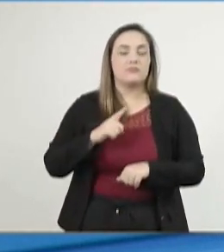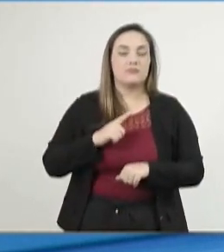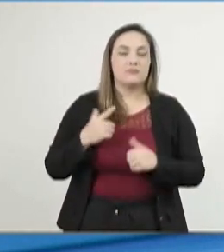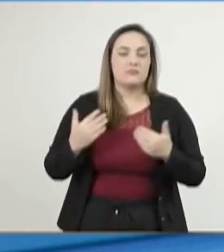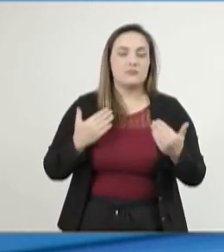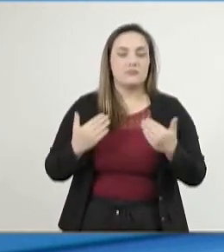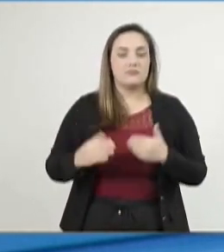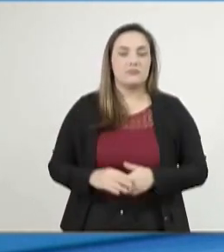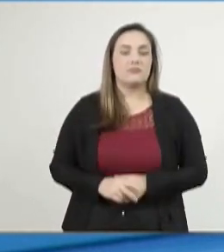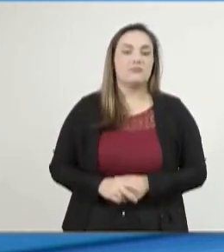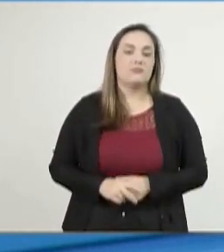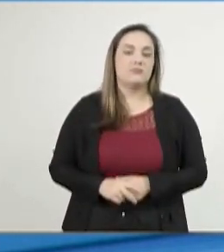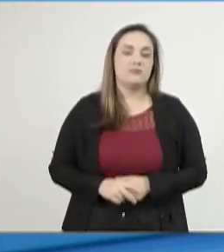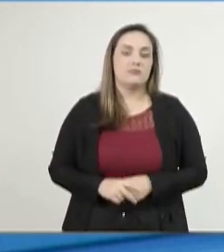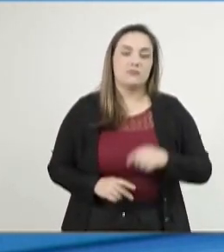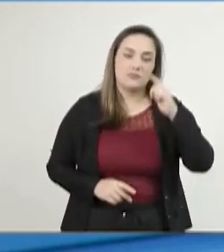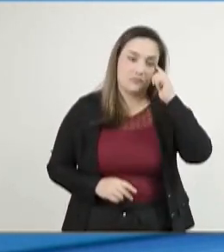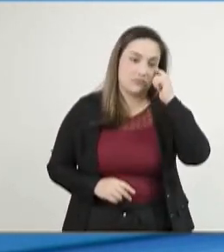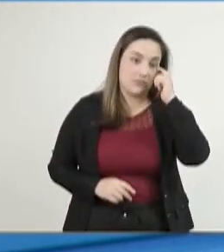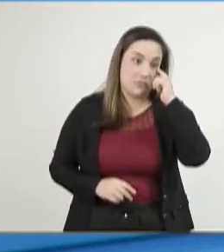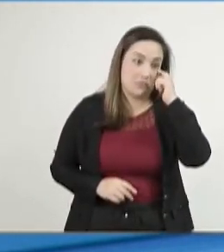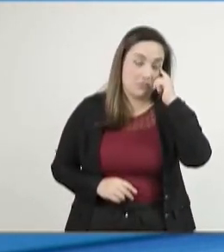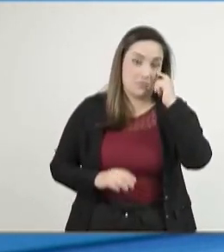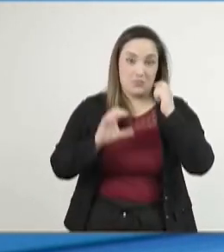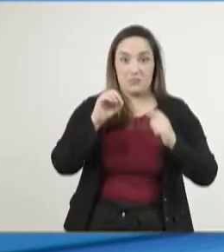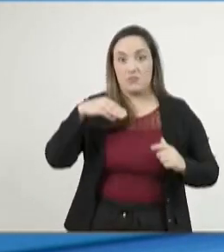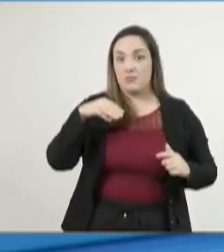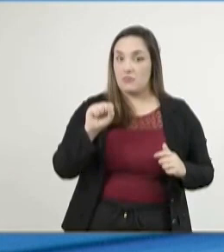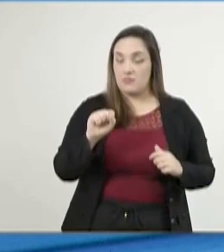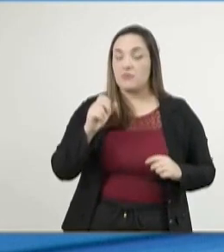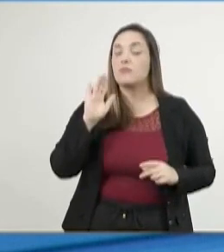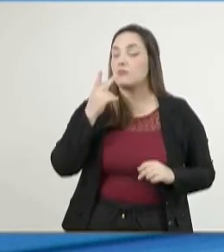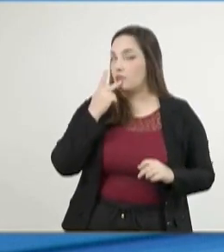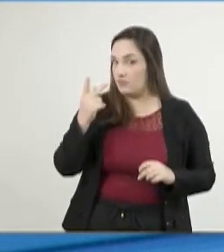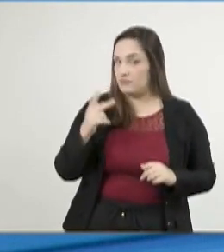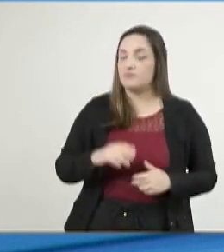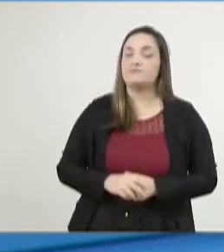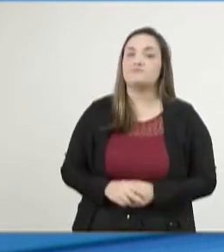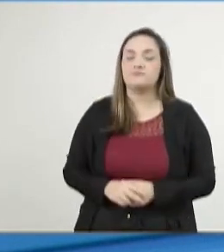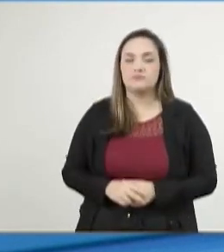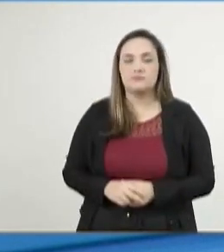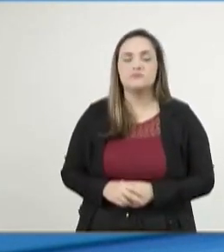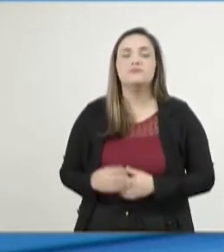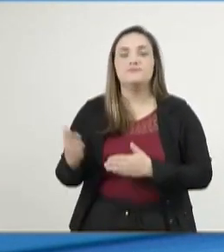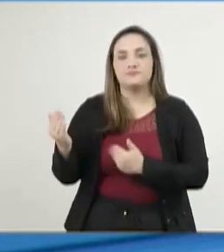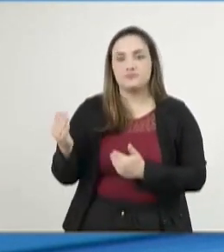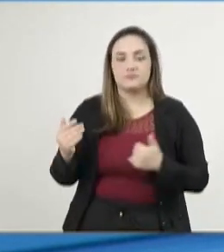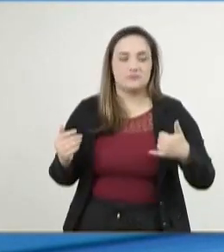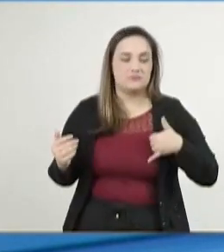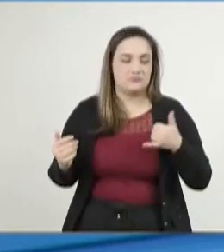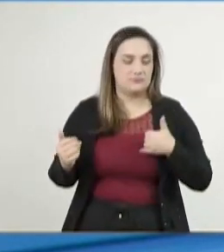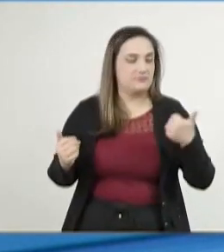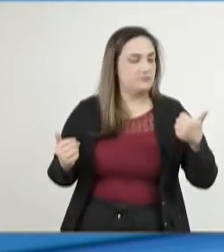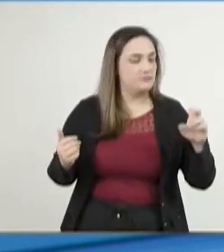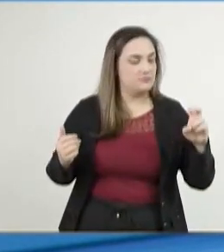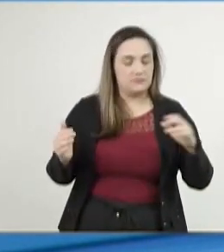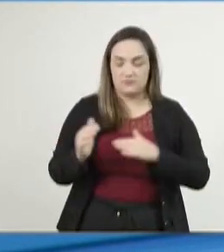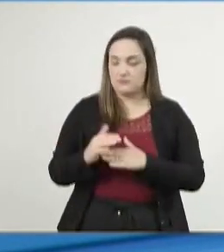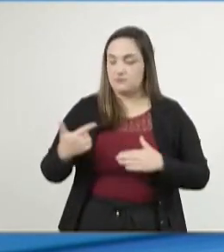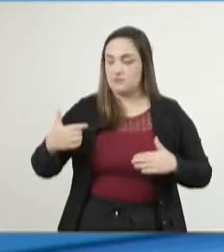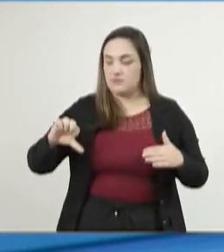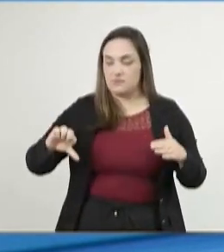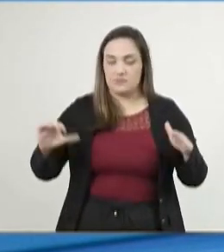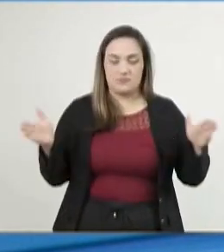Américas, segundo a Organização Mundial da Saúde, a OMS. Entre os jovens de 15 a 29 anos,